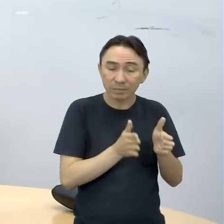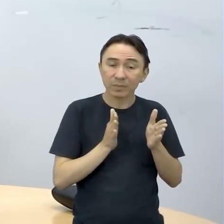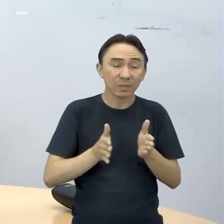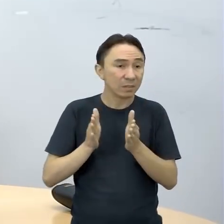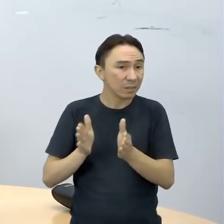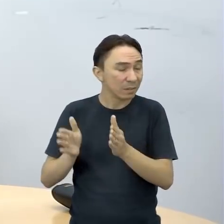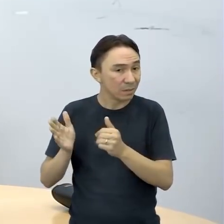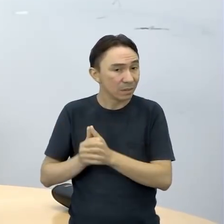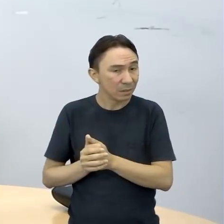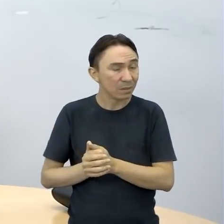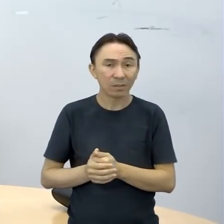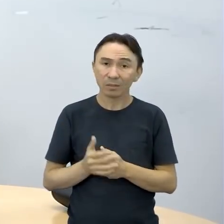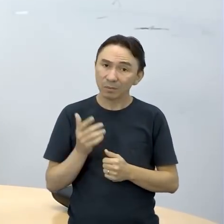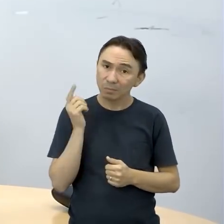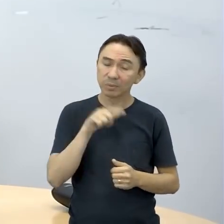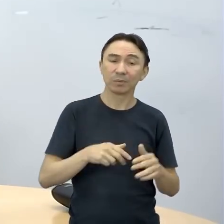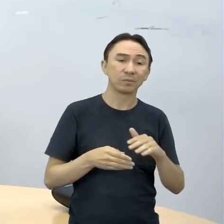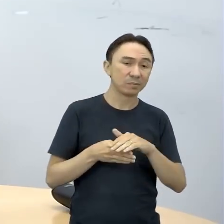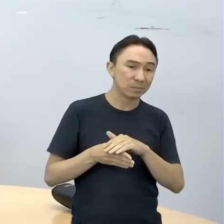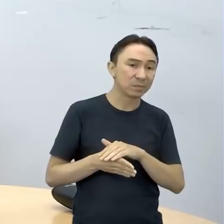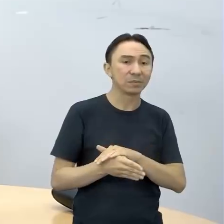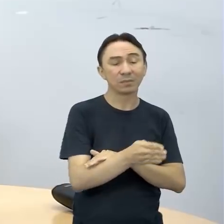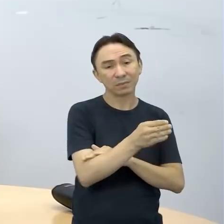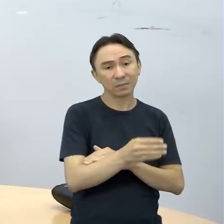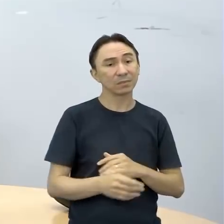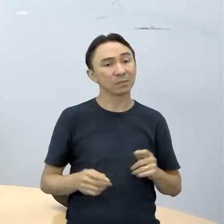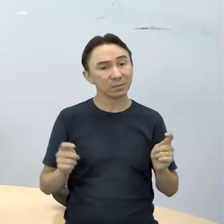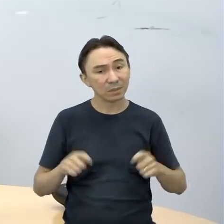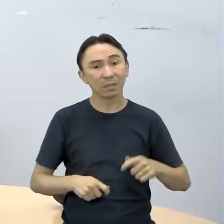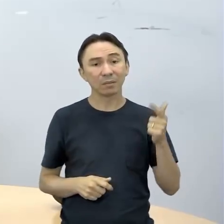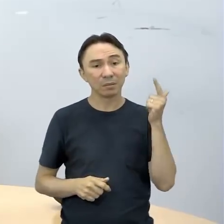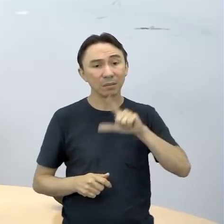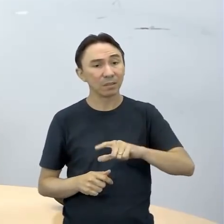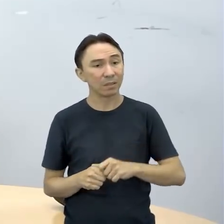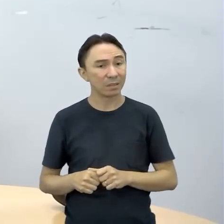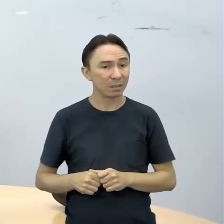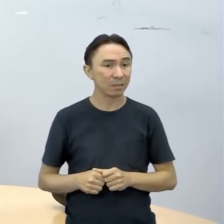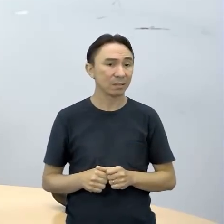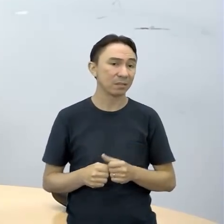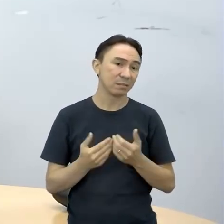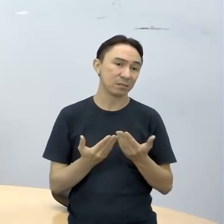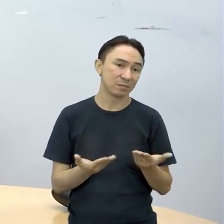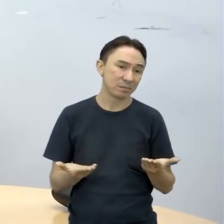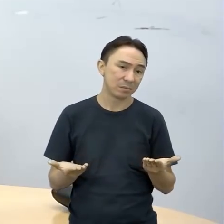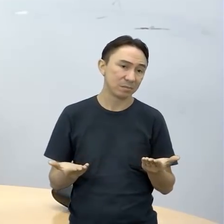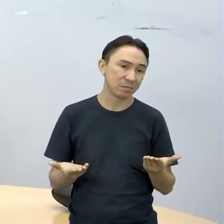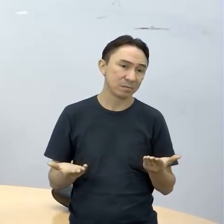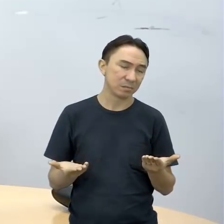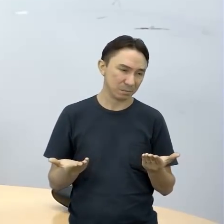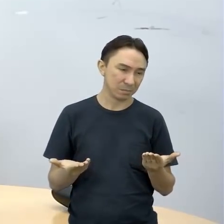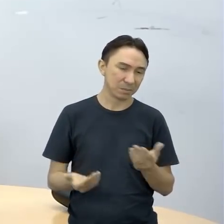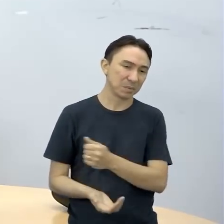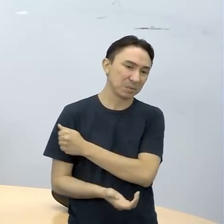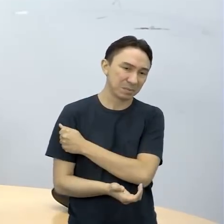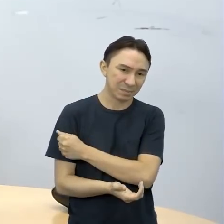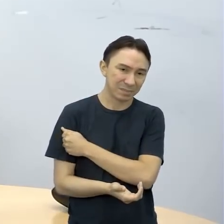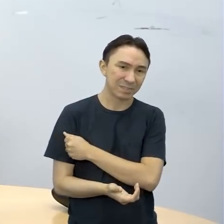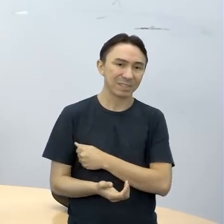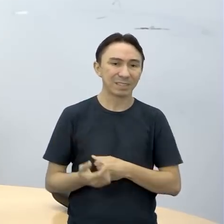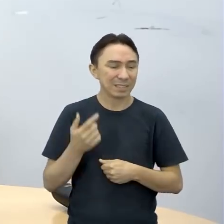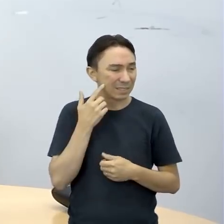atitudes, né, relacionadas àqueles componentes, de que eles têm que trabalhar, assim, não trabalhar da mesma forma,